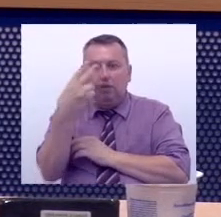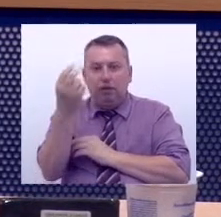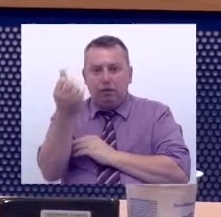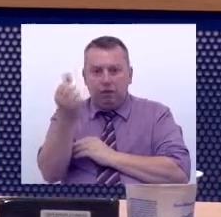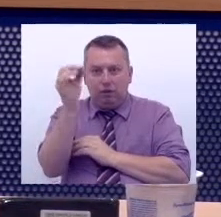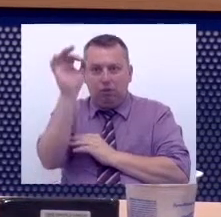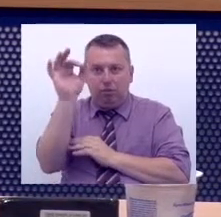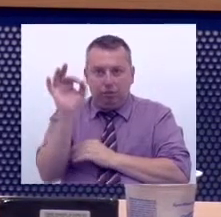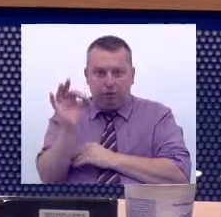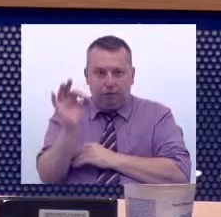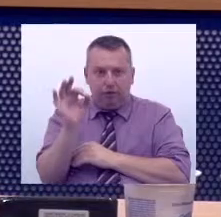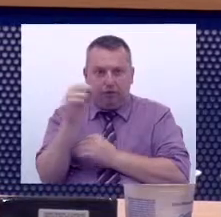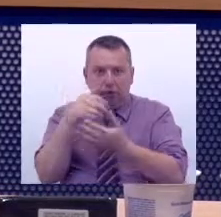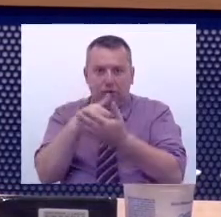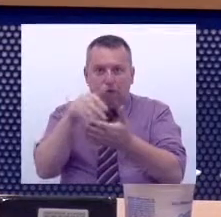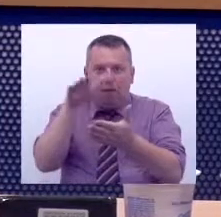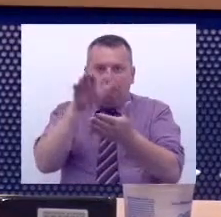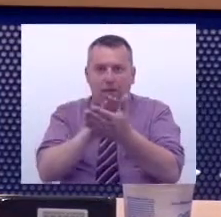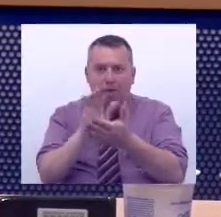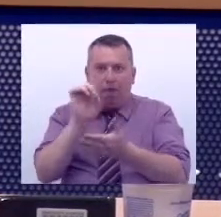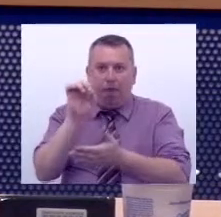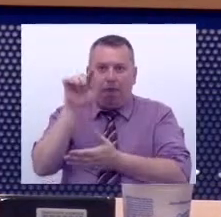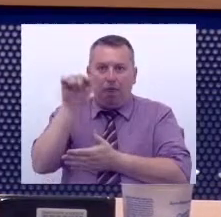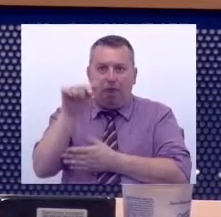30,26%, multas de trânsito